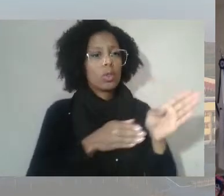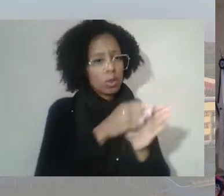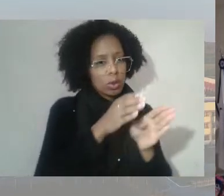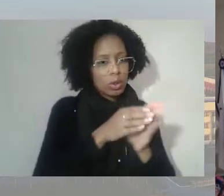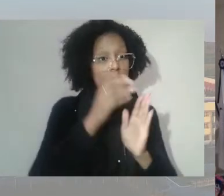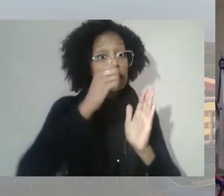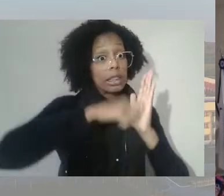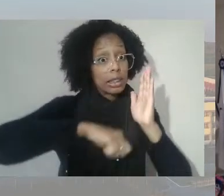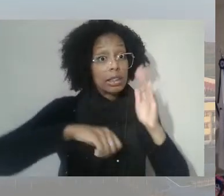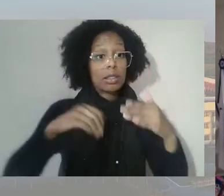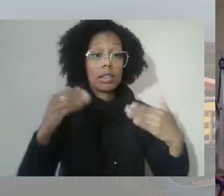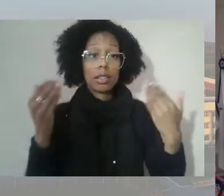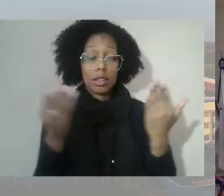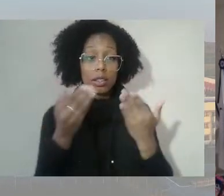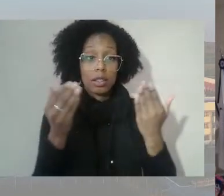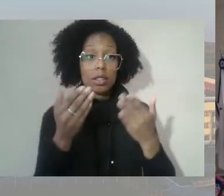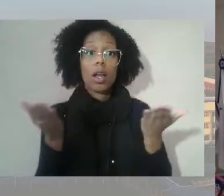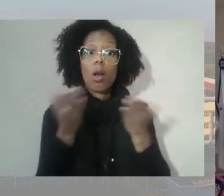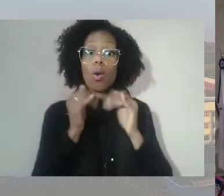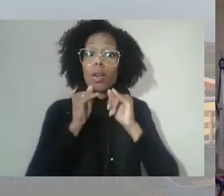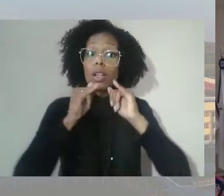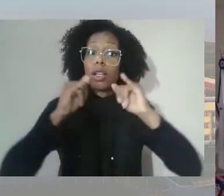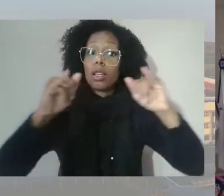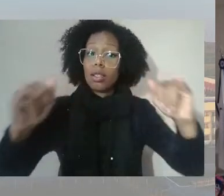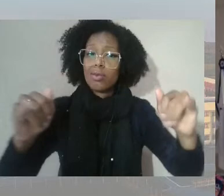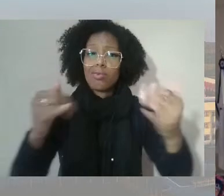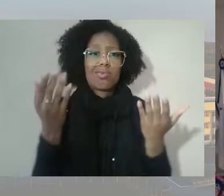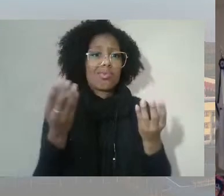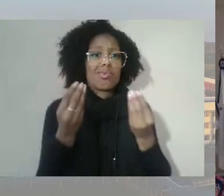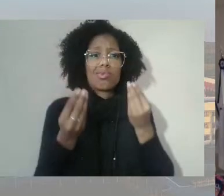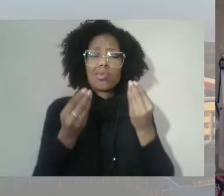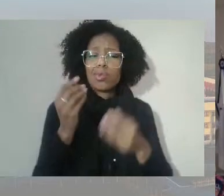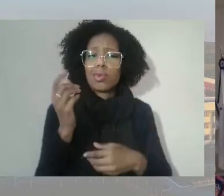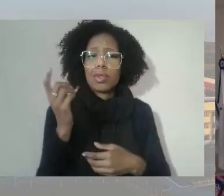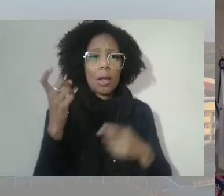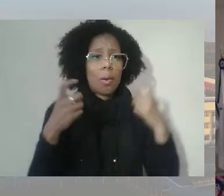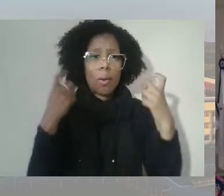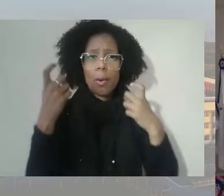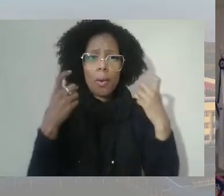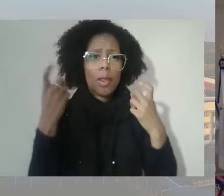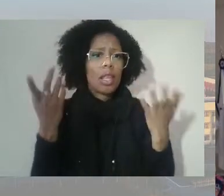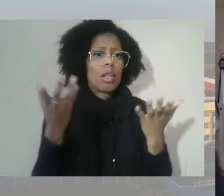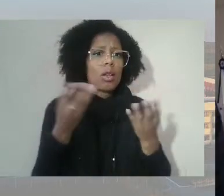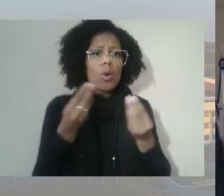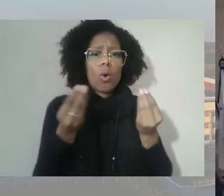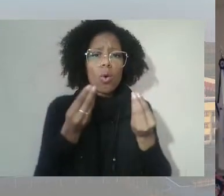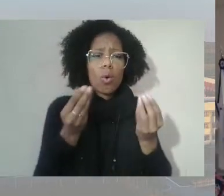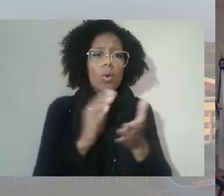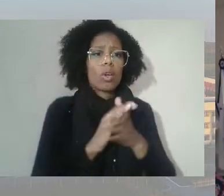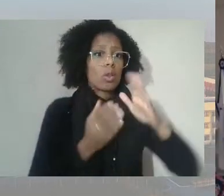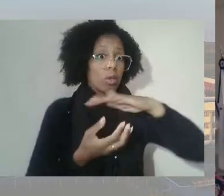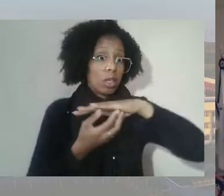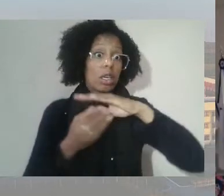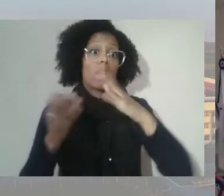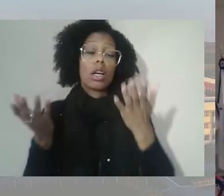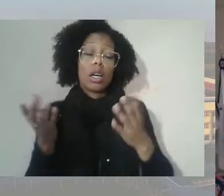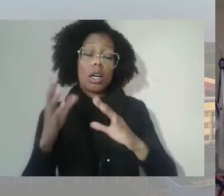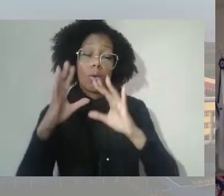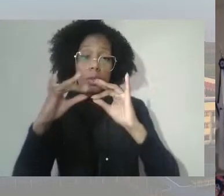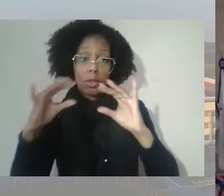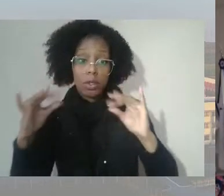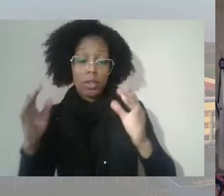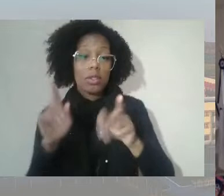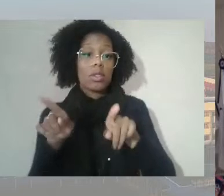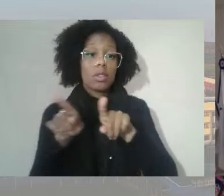esta nota vêm tornar pública sua indignação referente à nota dos NEAPs Mocinha, Campos Jaguarão, Oliveira